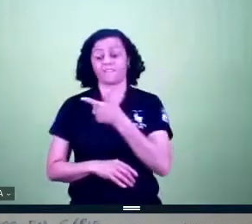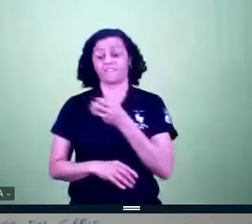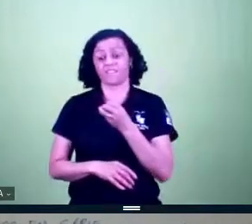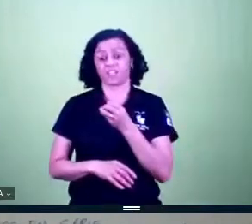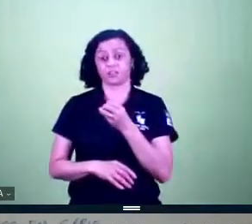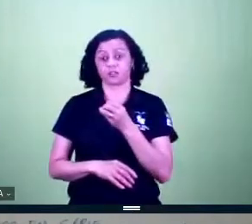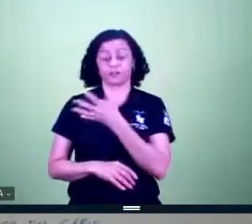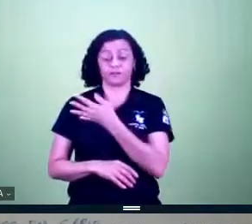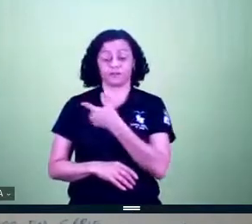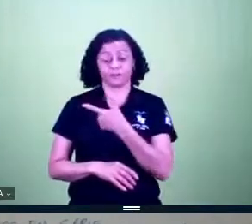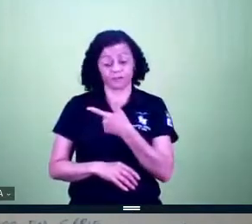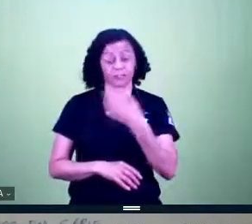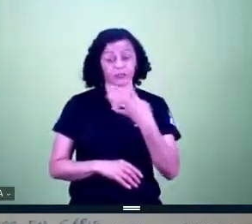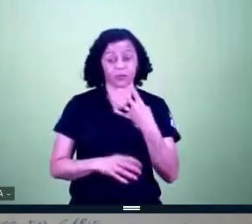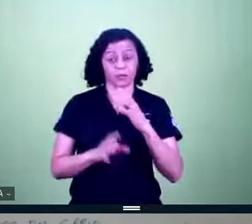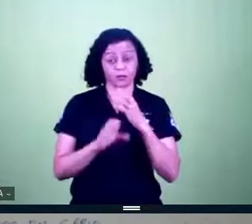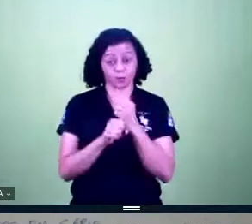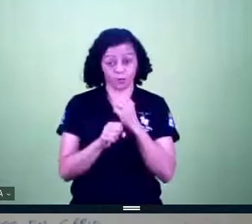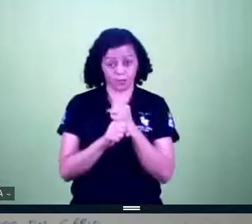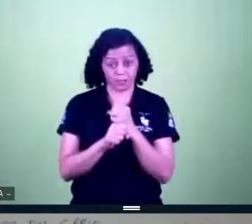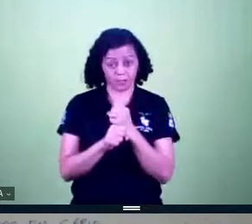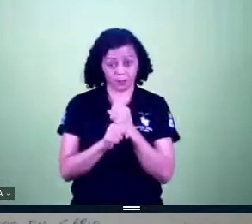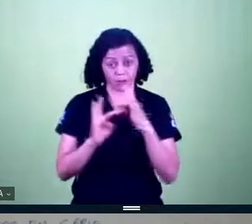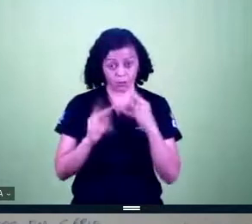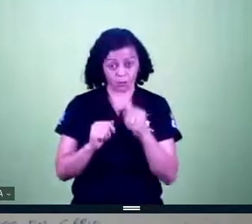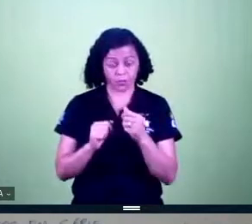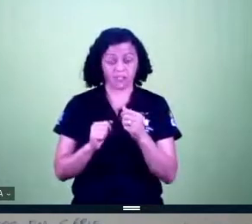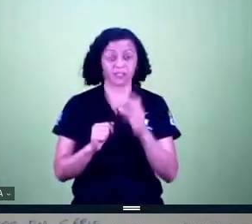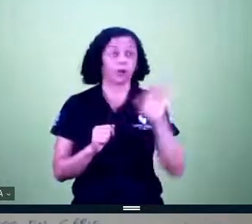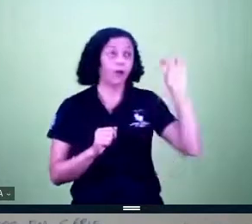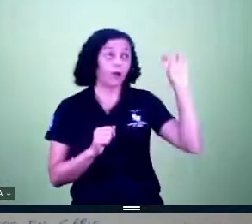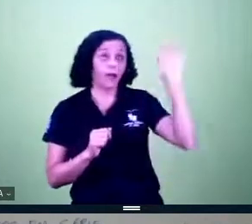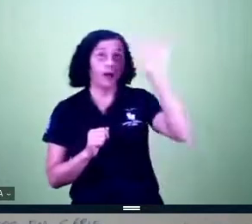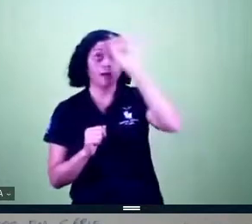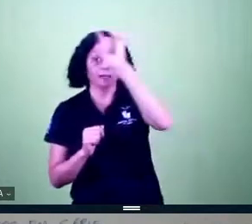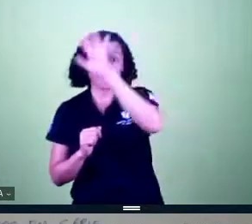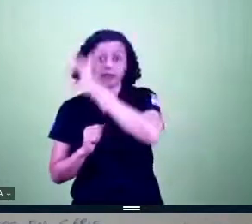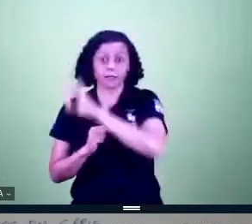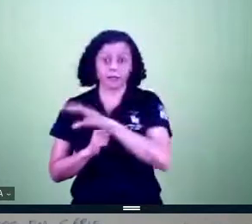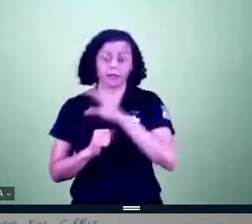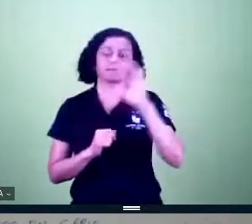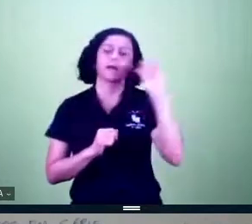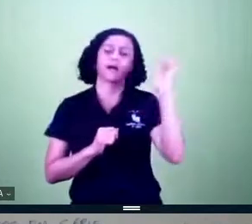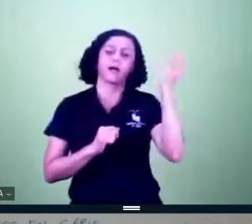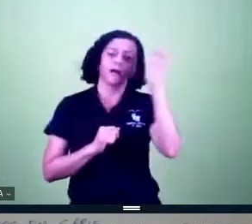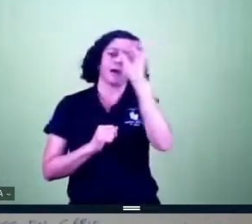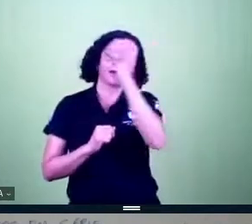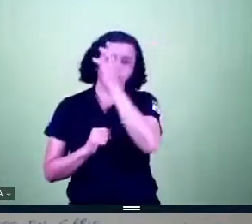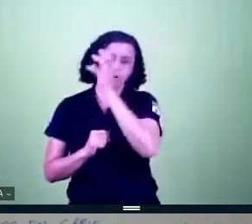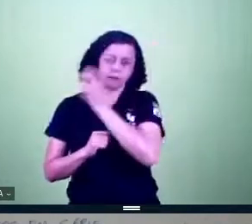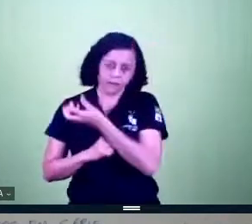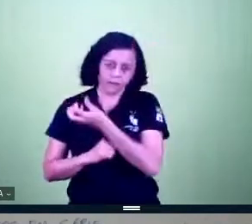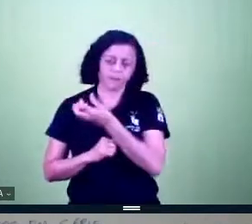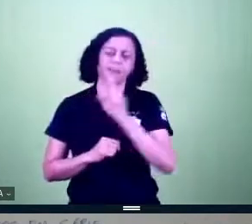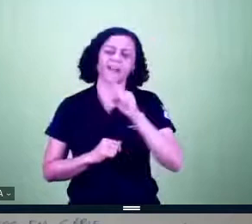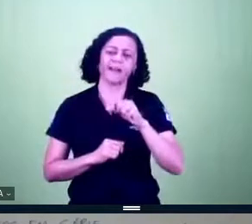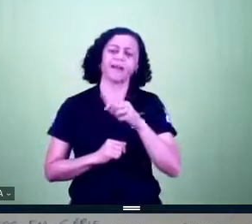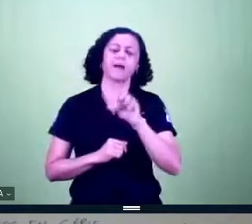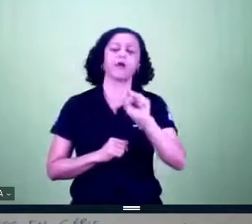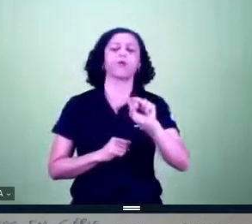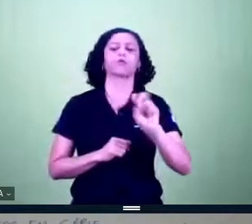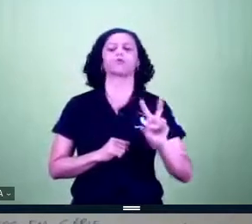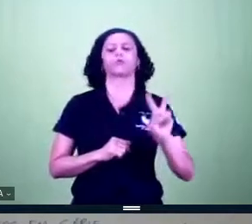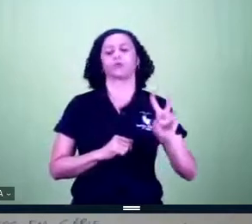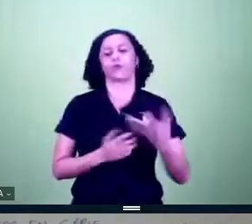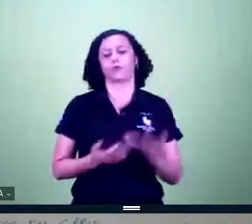8, 16, 24. Cada lâmpada recebendo 8 volts, ela vai brilhar com bem menos intensidade, porque ela foi projetada para ter o brilho com